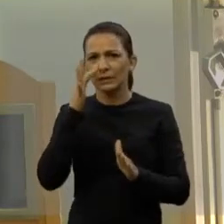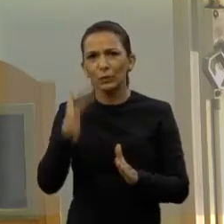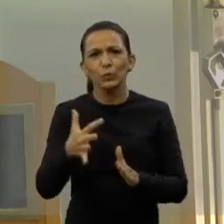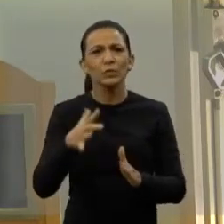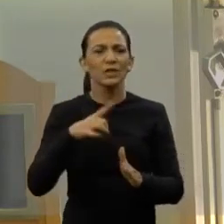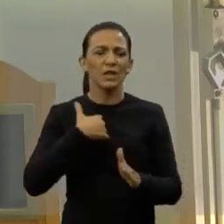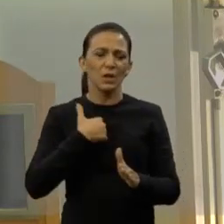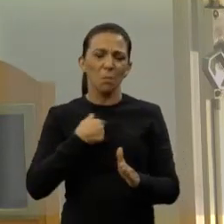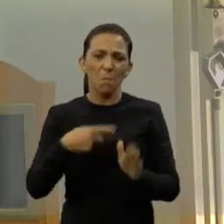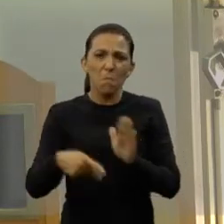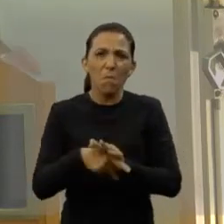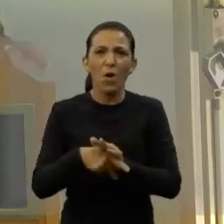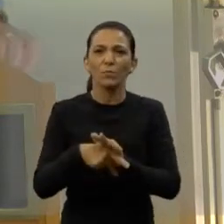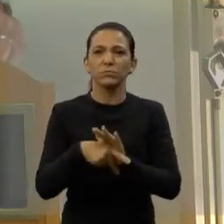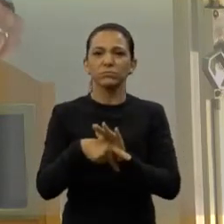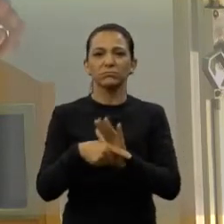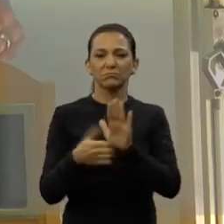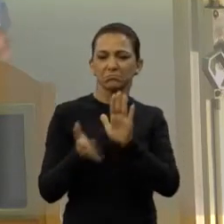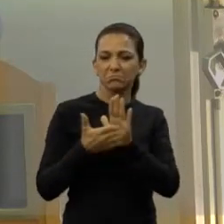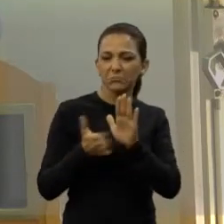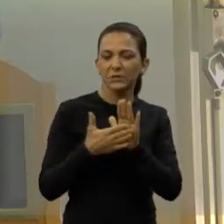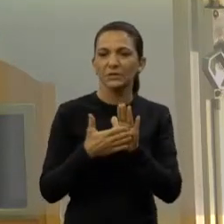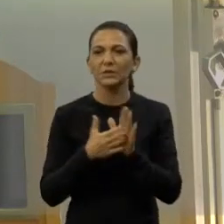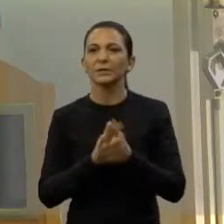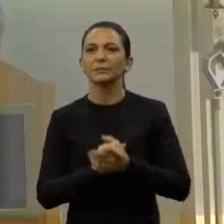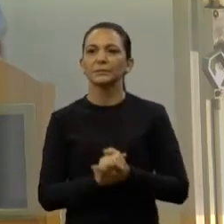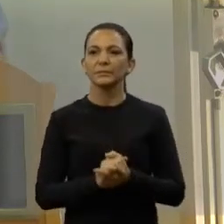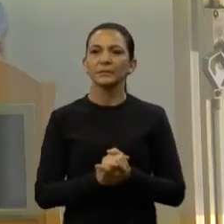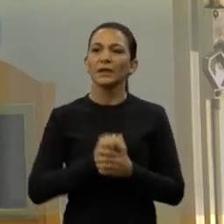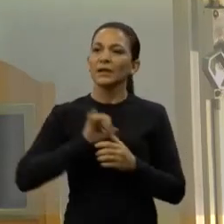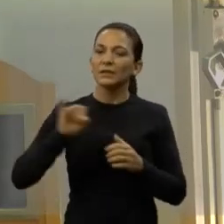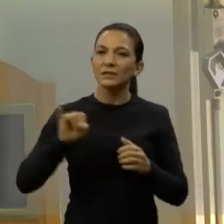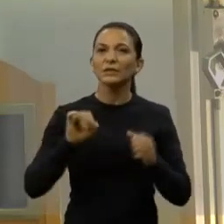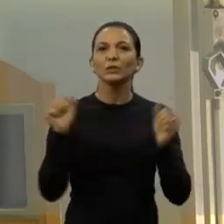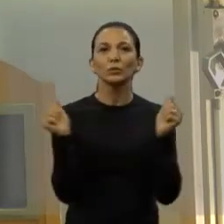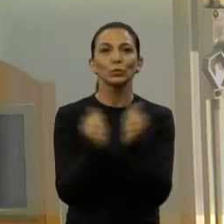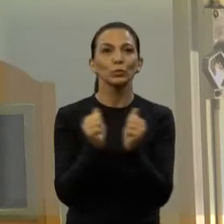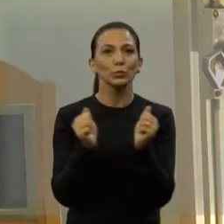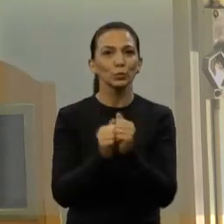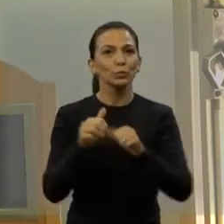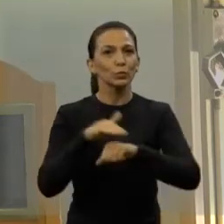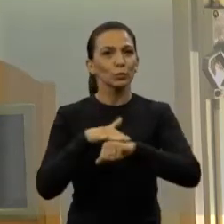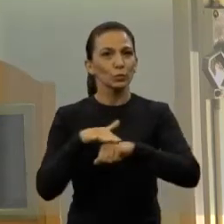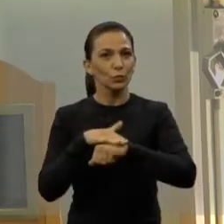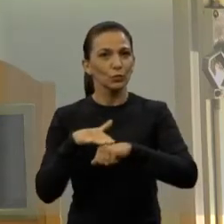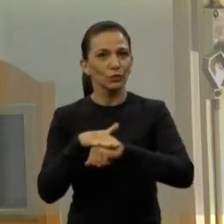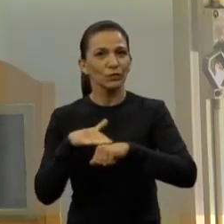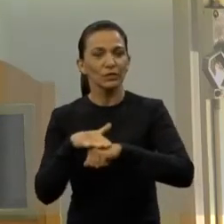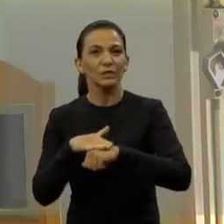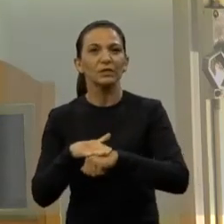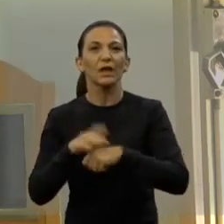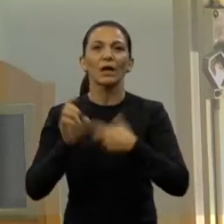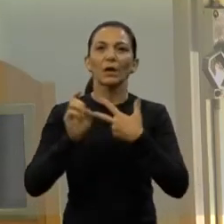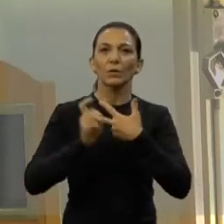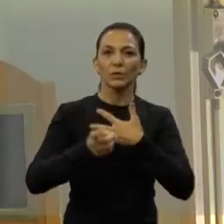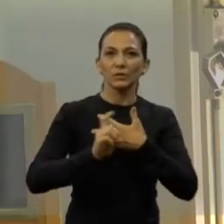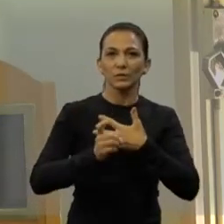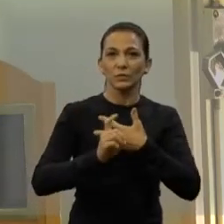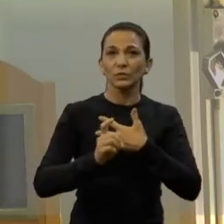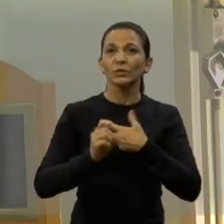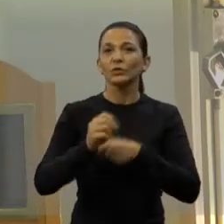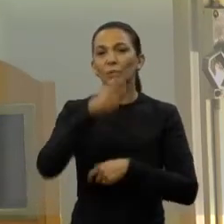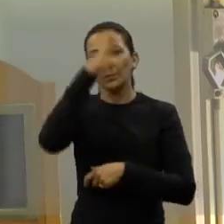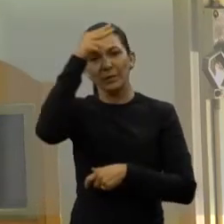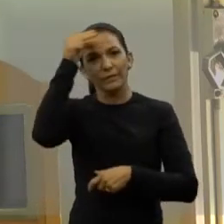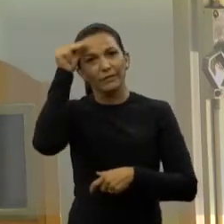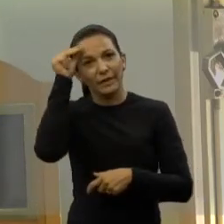o imóvel. Nós vamos realmente, Gerson, se você quiser construir comigo, conversar com o Executivo sobre essa situação, que nós